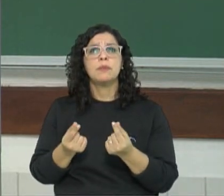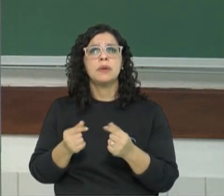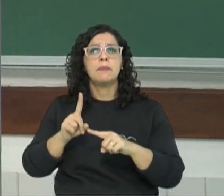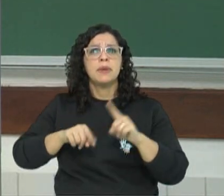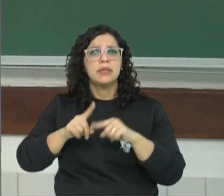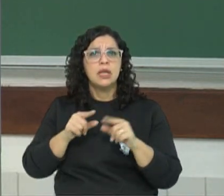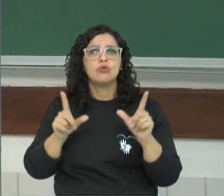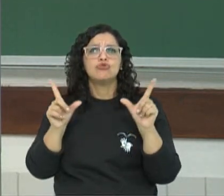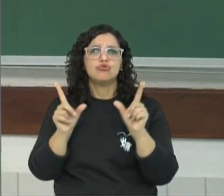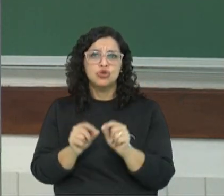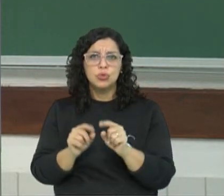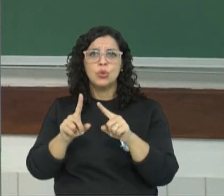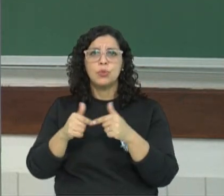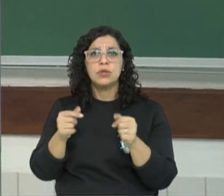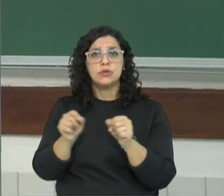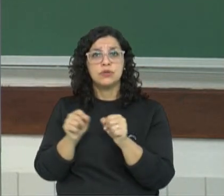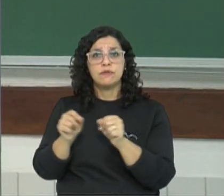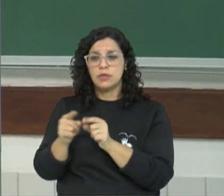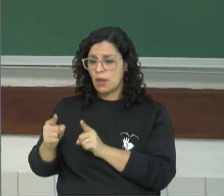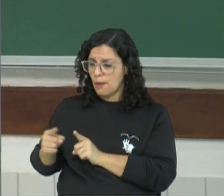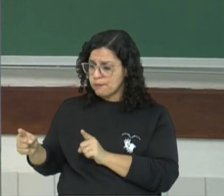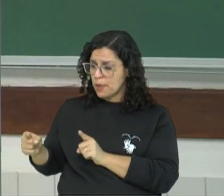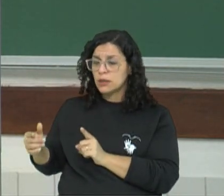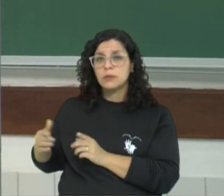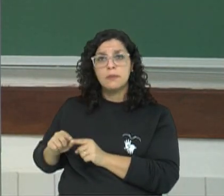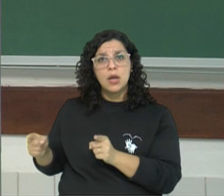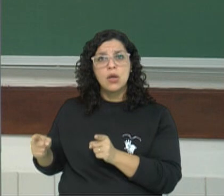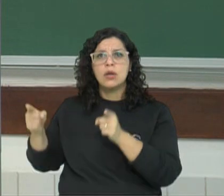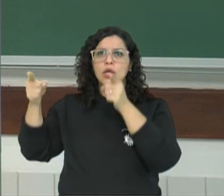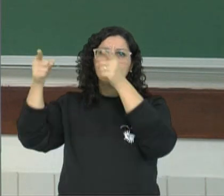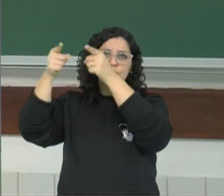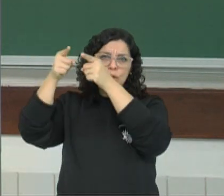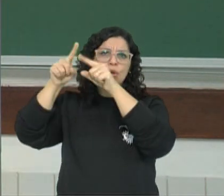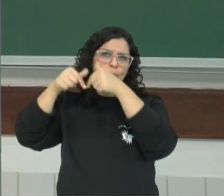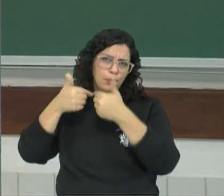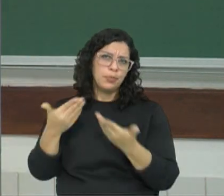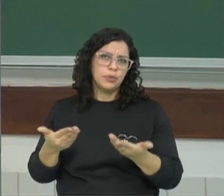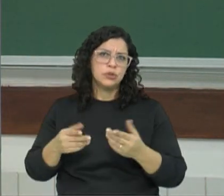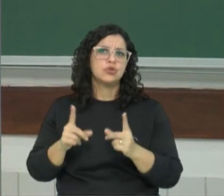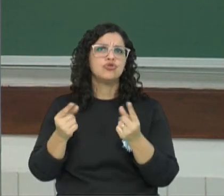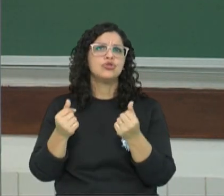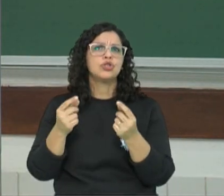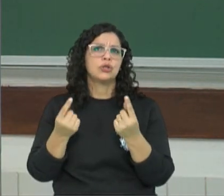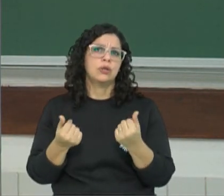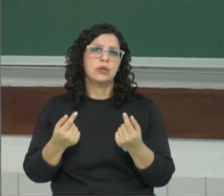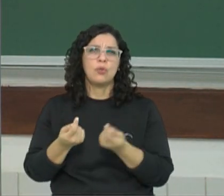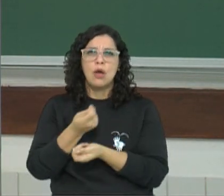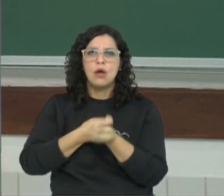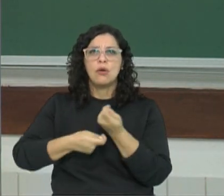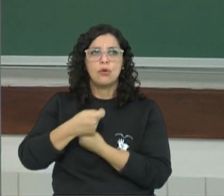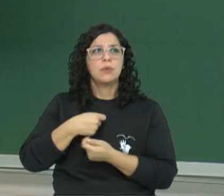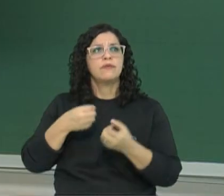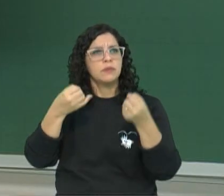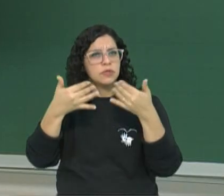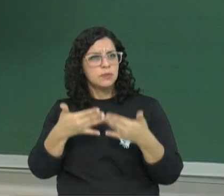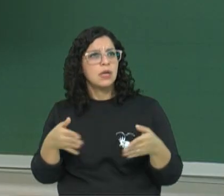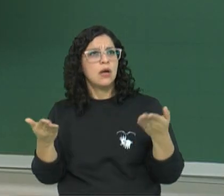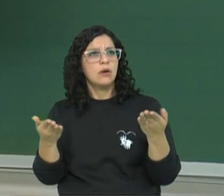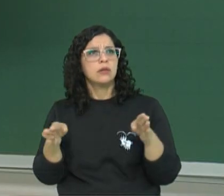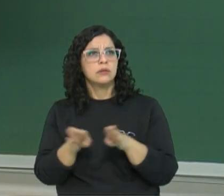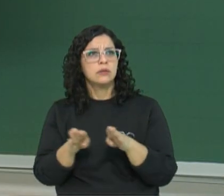material, compensa mais fazer uma barragem desse tipo aí também, ok? Bem, mas vamos falar um pouquinho mais sobre elas